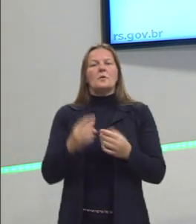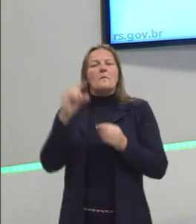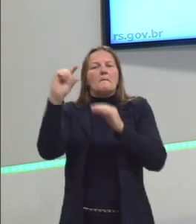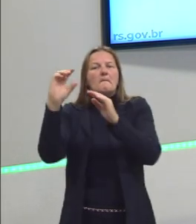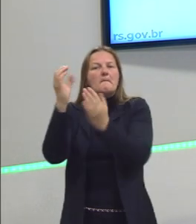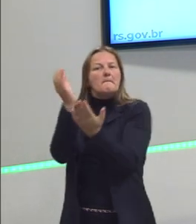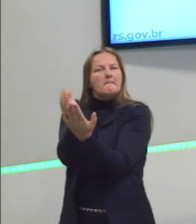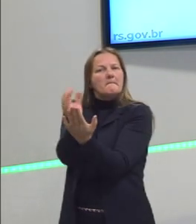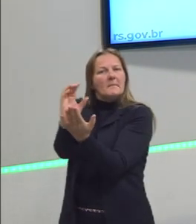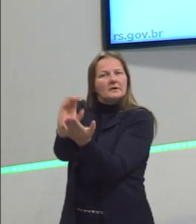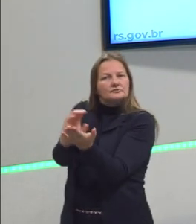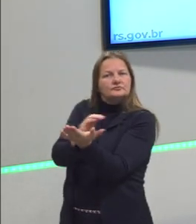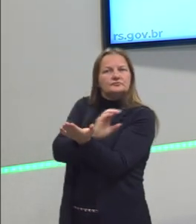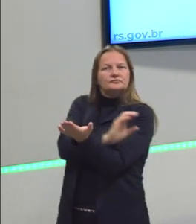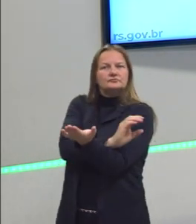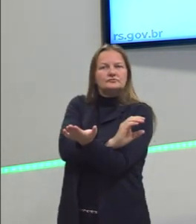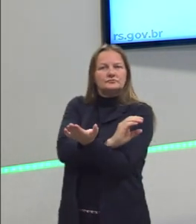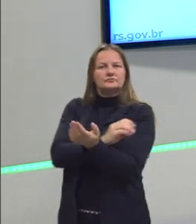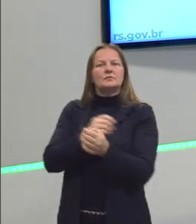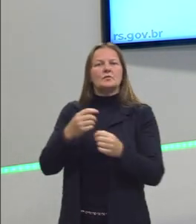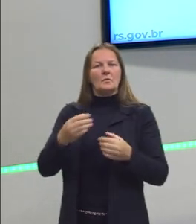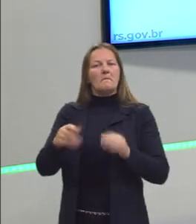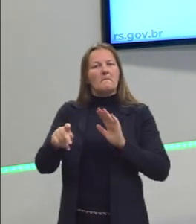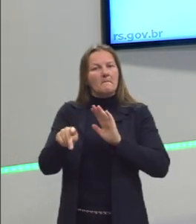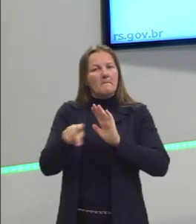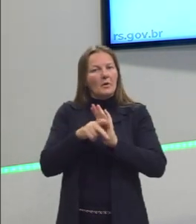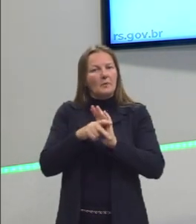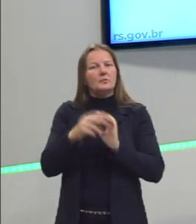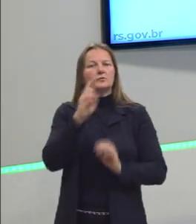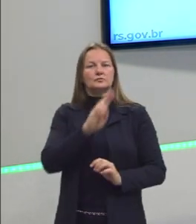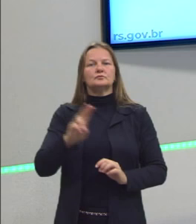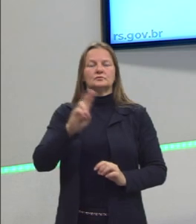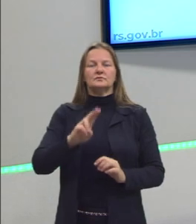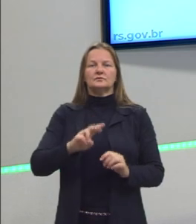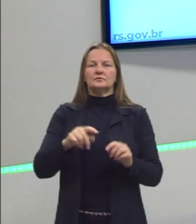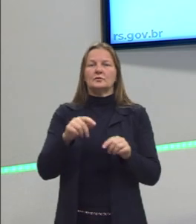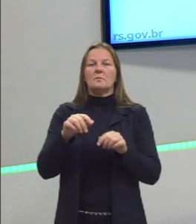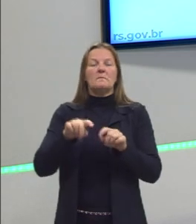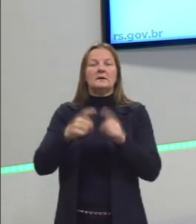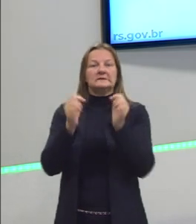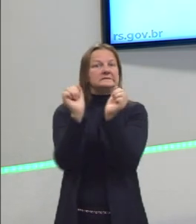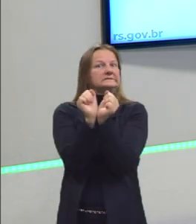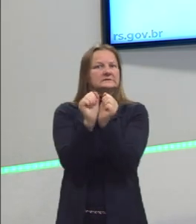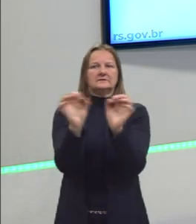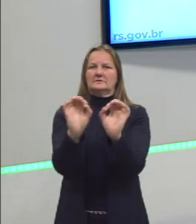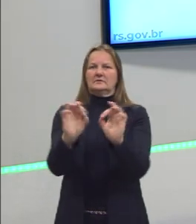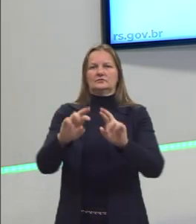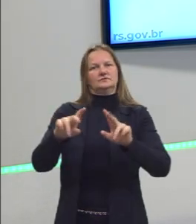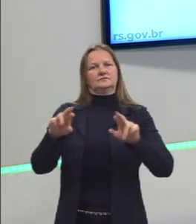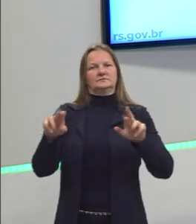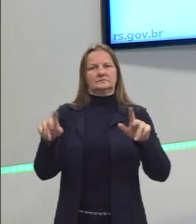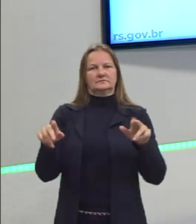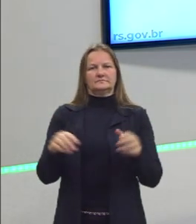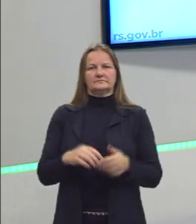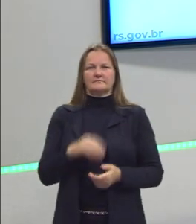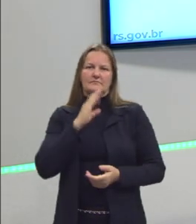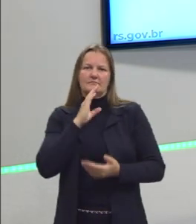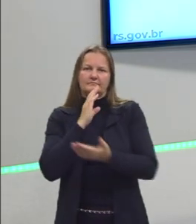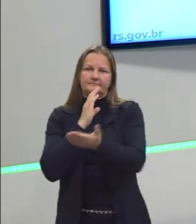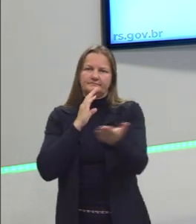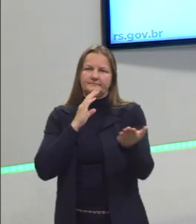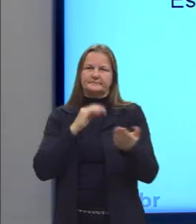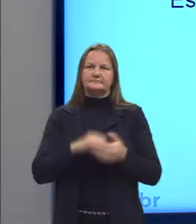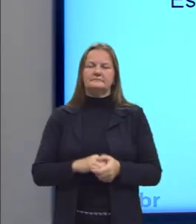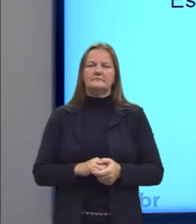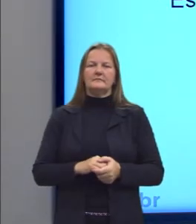apenas uma pequena parte da sua pro seu consumo né mas não eram sistema escravocrata como os escravos que a gente conhece né